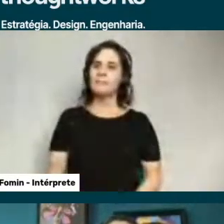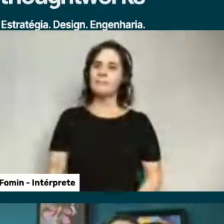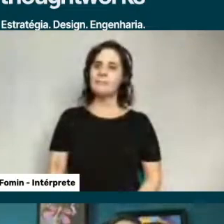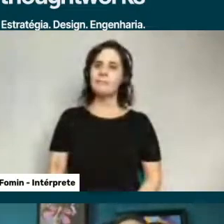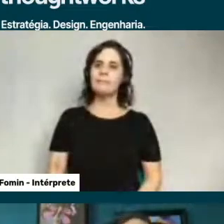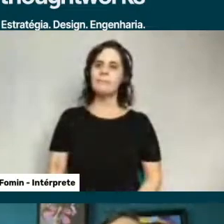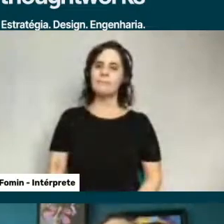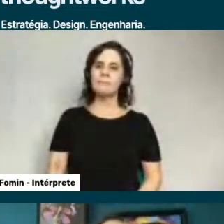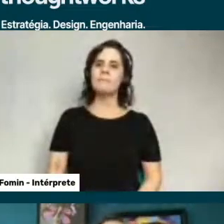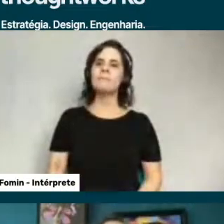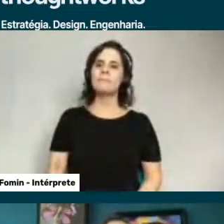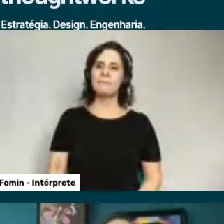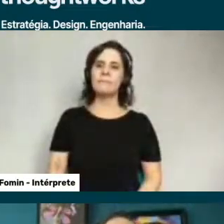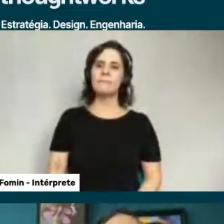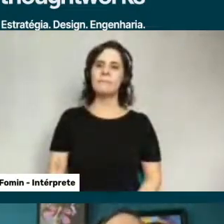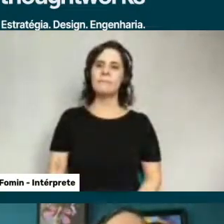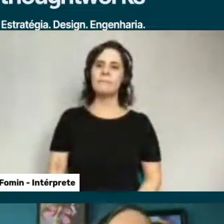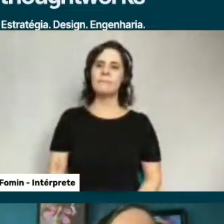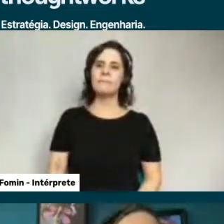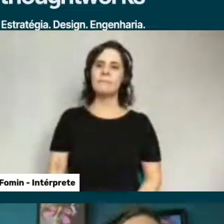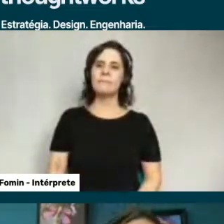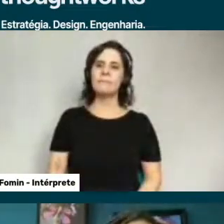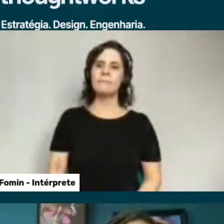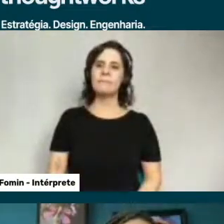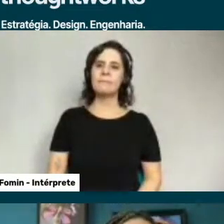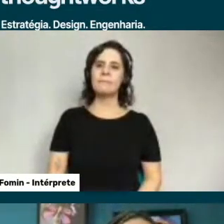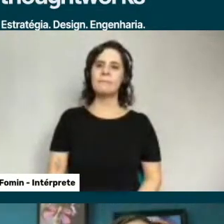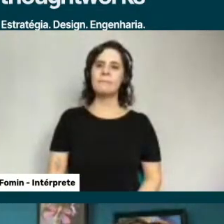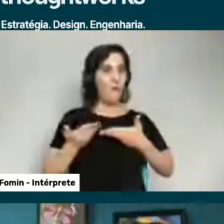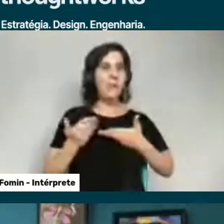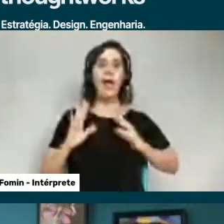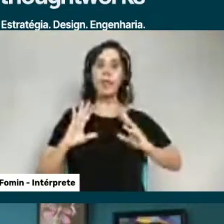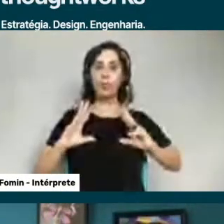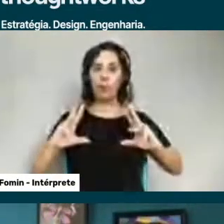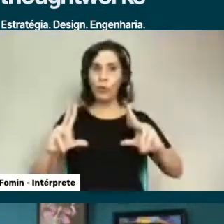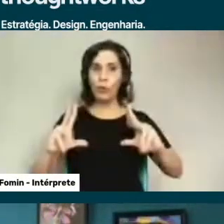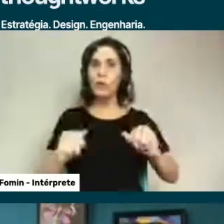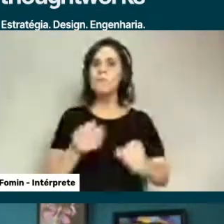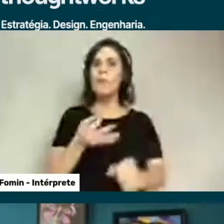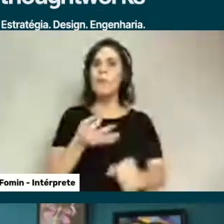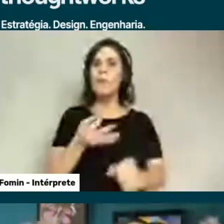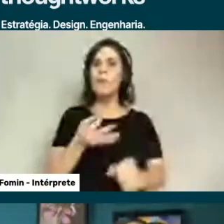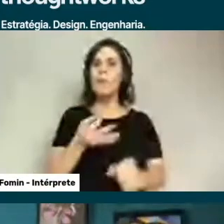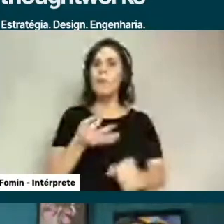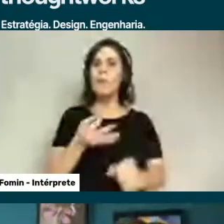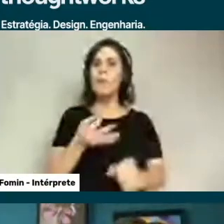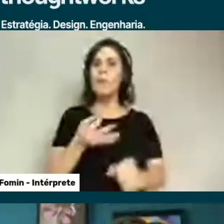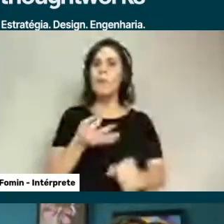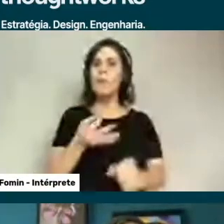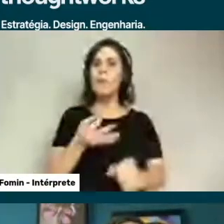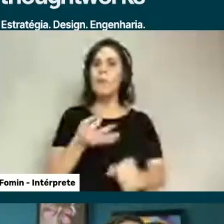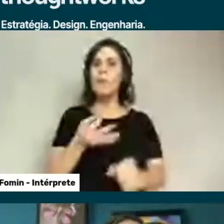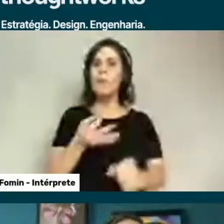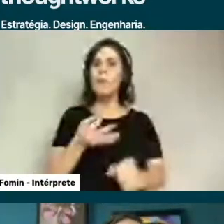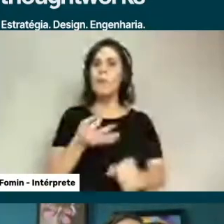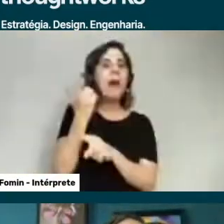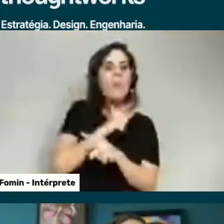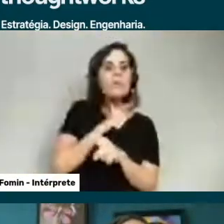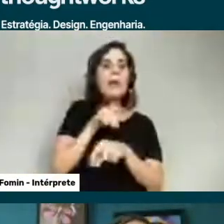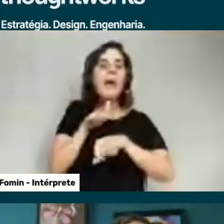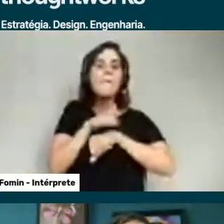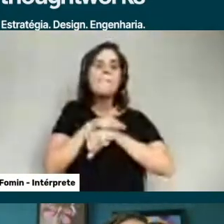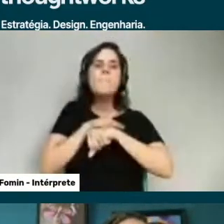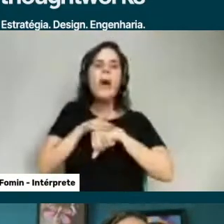mundo para deixar aí comentários, fazer perguntas também, para que isso seja uma conversa ampliada, porque, afinal de